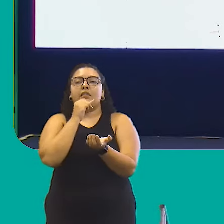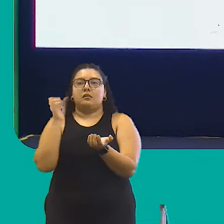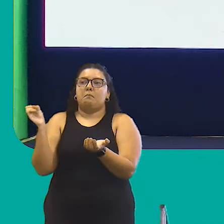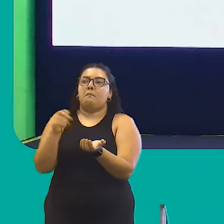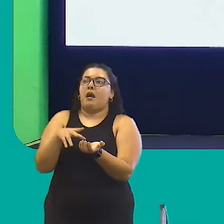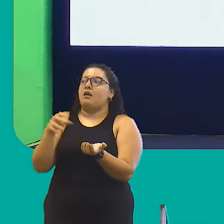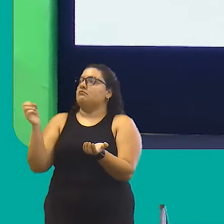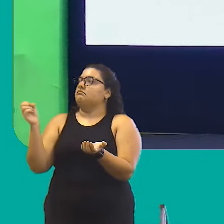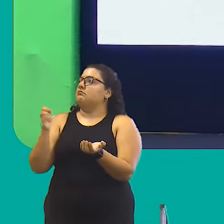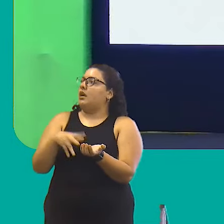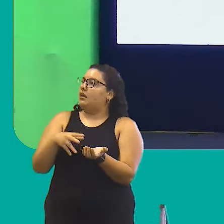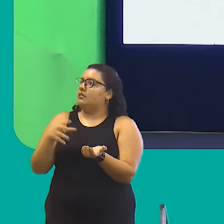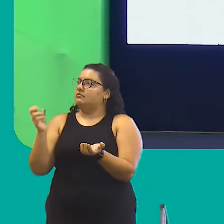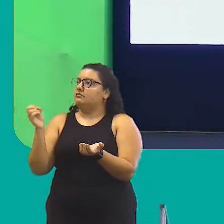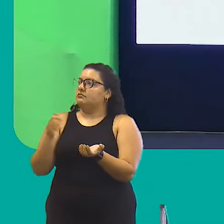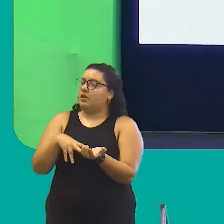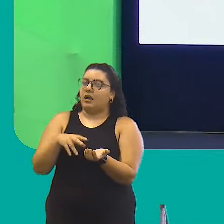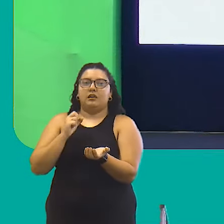caçamba.